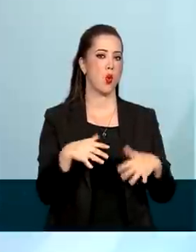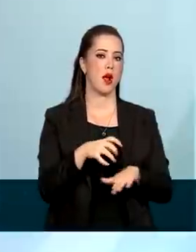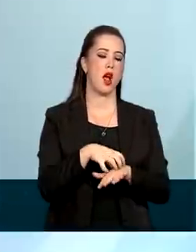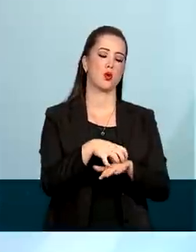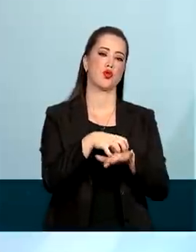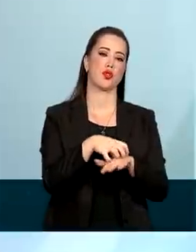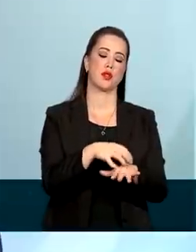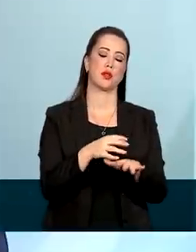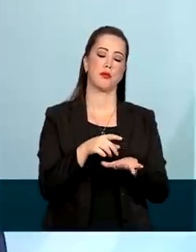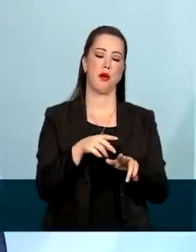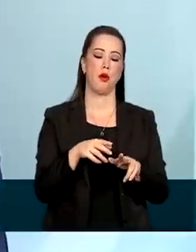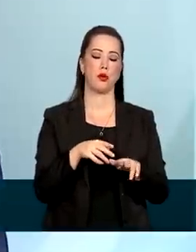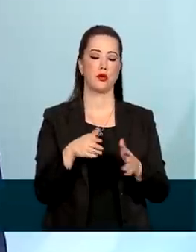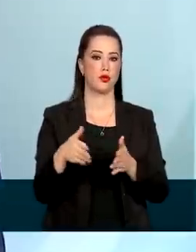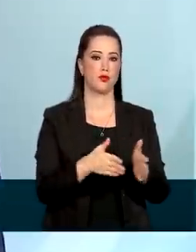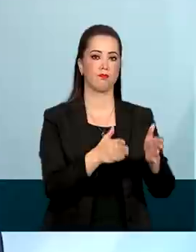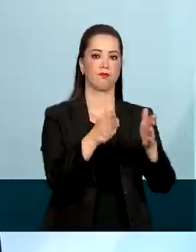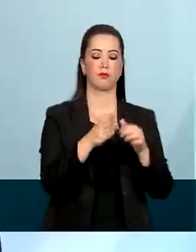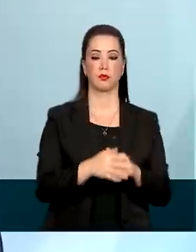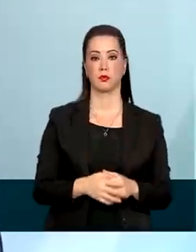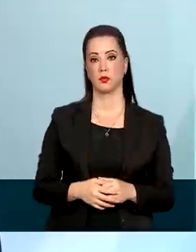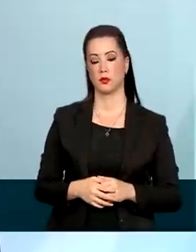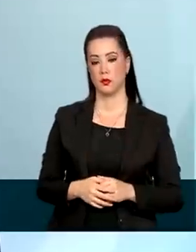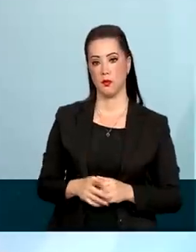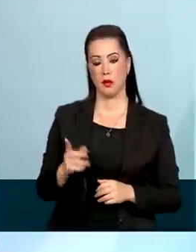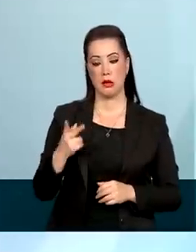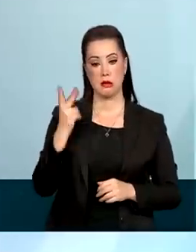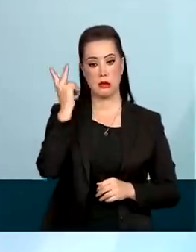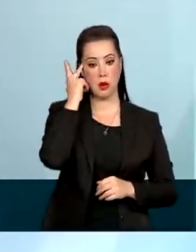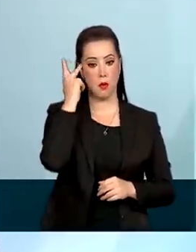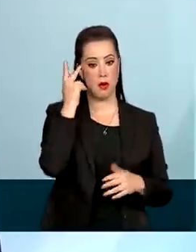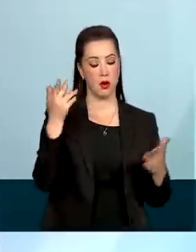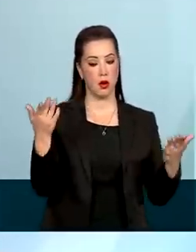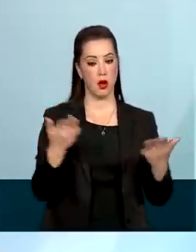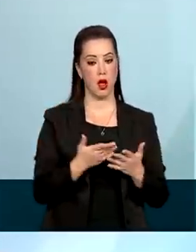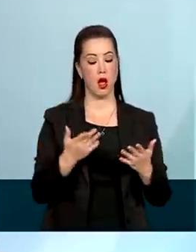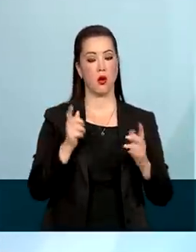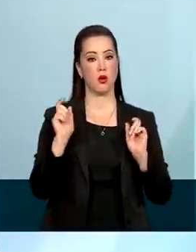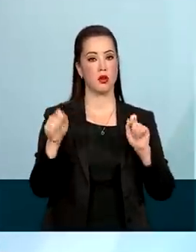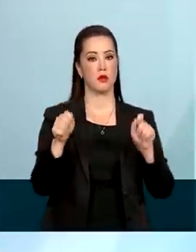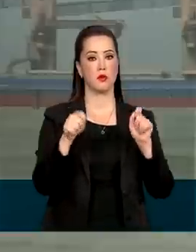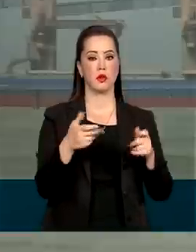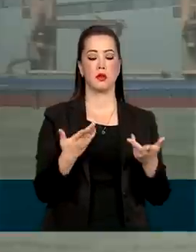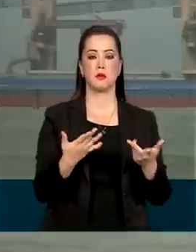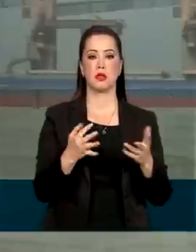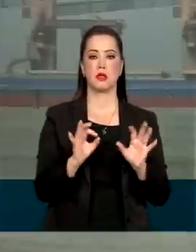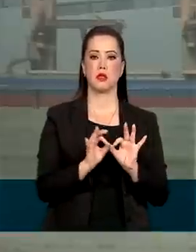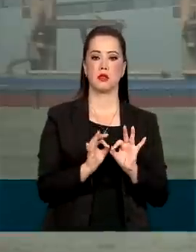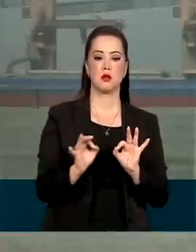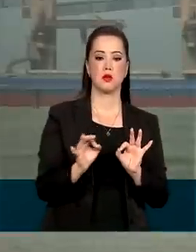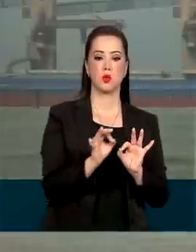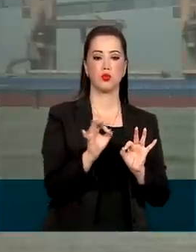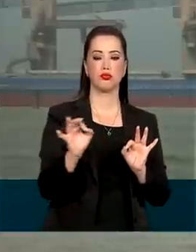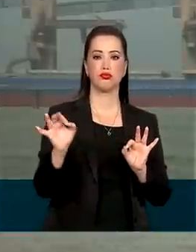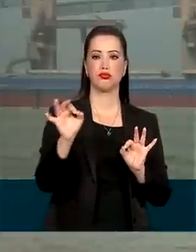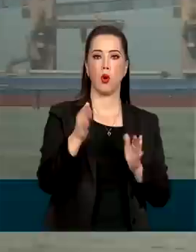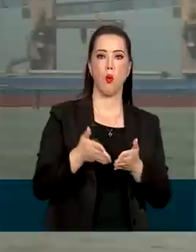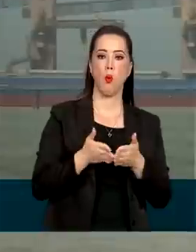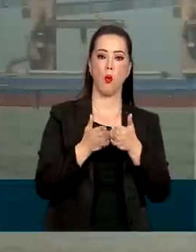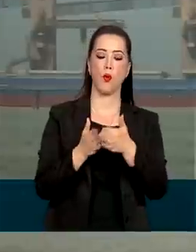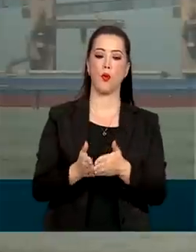Santos ele vai passar está nas grandes rotas internacionais na navegação de longo curso considerar deficiente